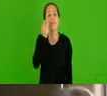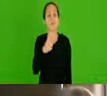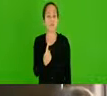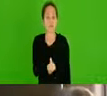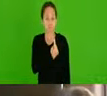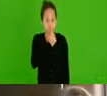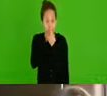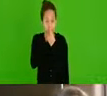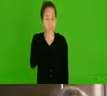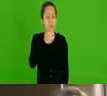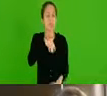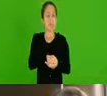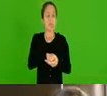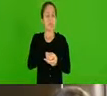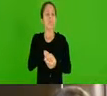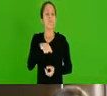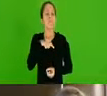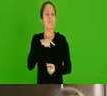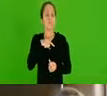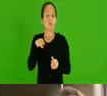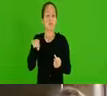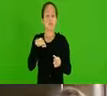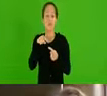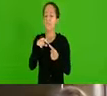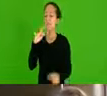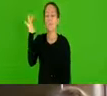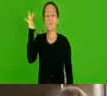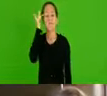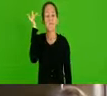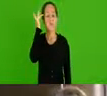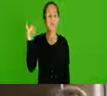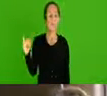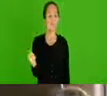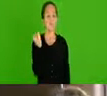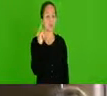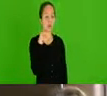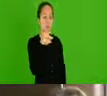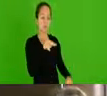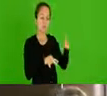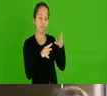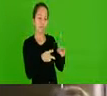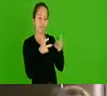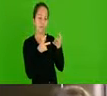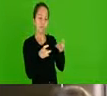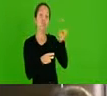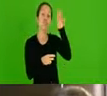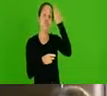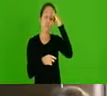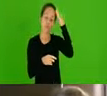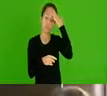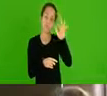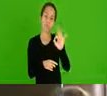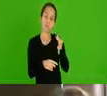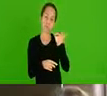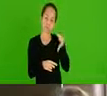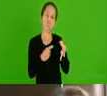então, que são matéria-prima importante para a gente observar, compreender o universo